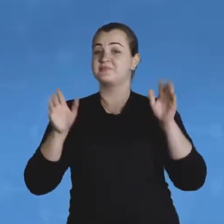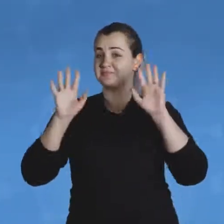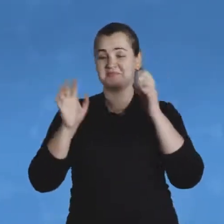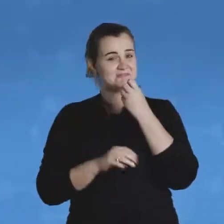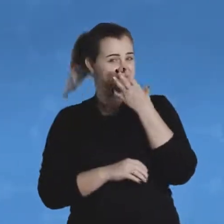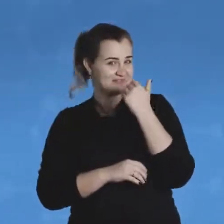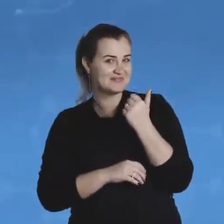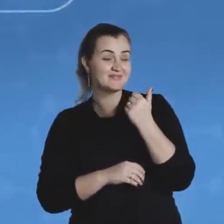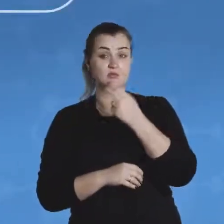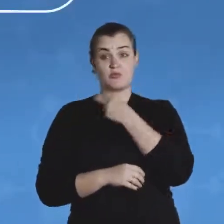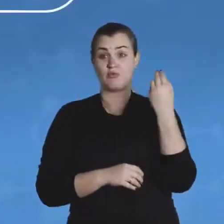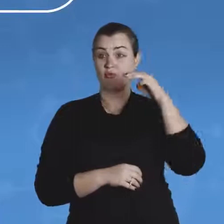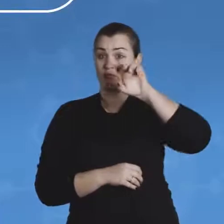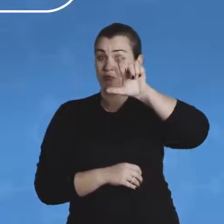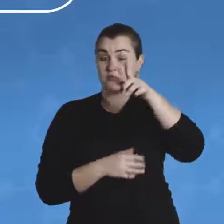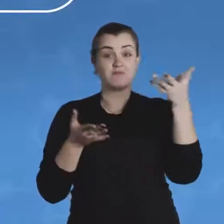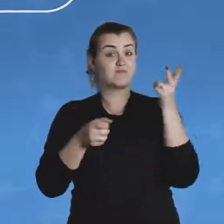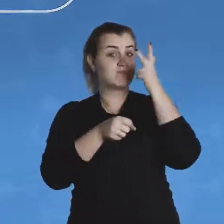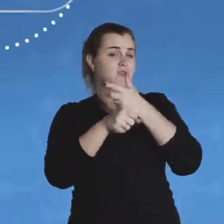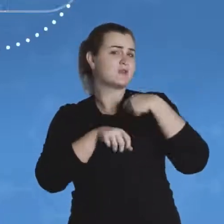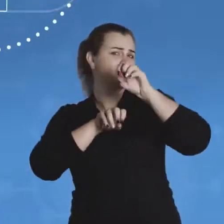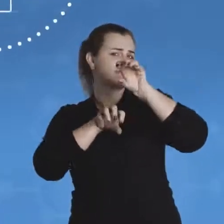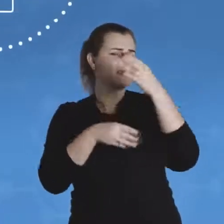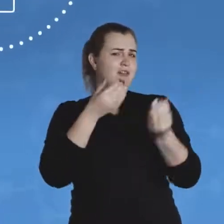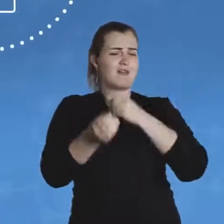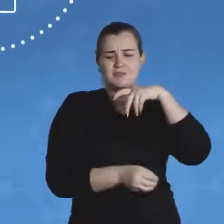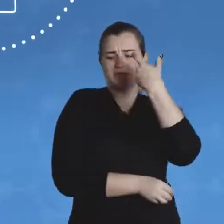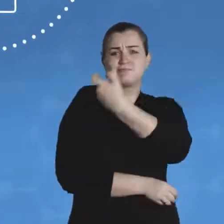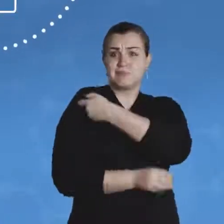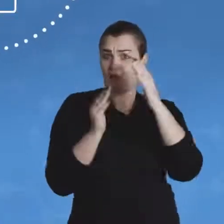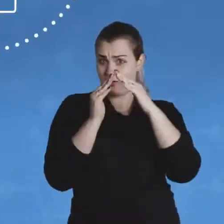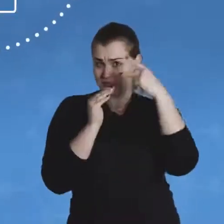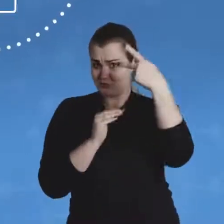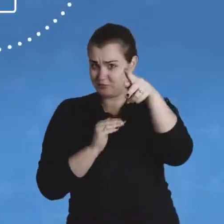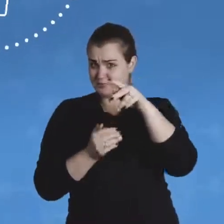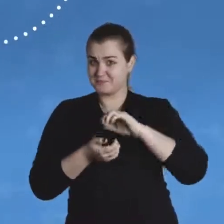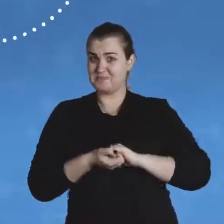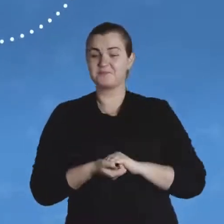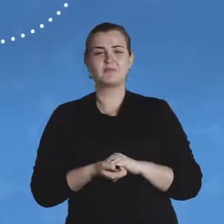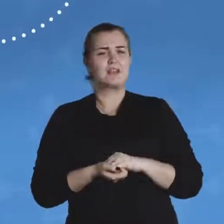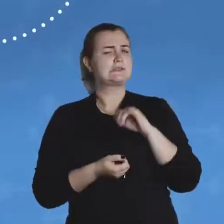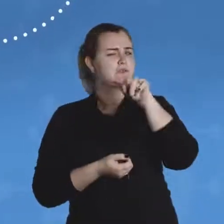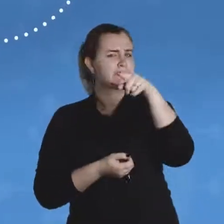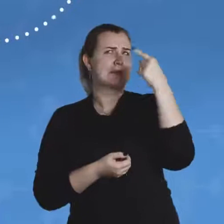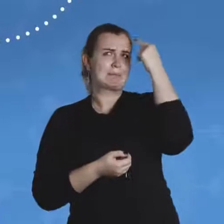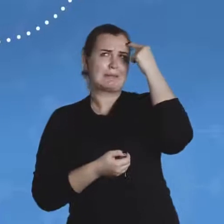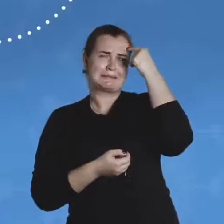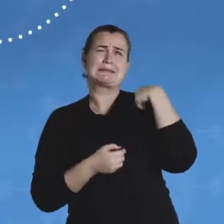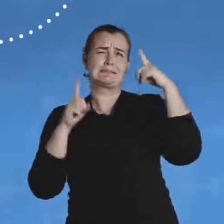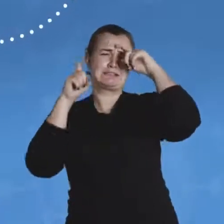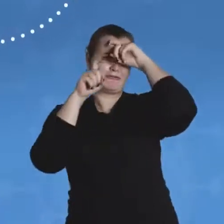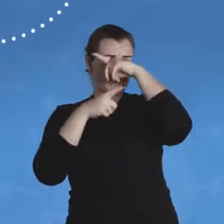Olá, tudo bem? Eu sou a Mel e neste vídeo eu vou te ensinar como aplicar a insulina aí na sua casa. Você, assim como eu, também acha